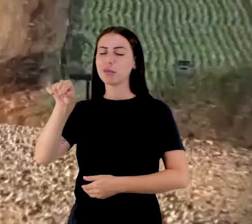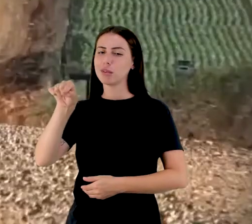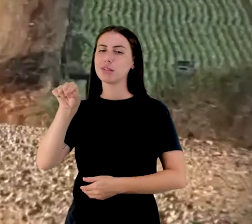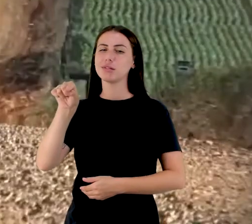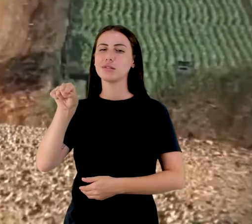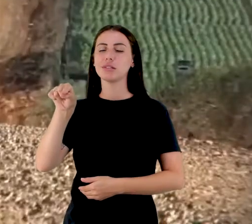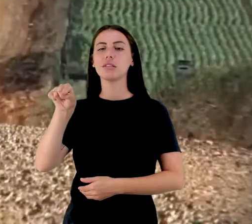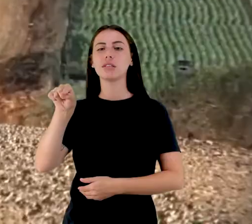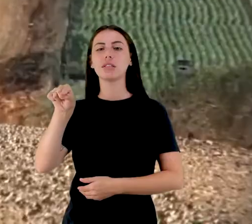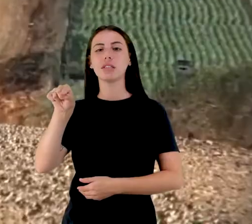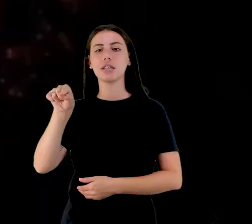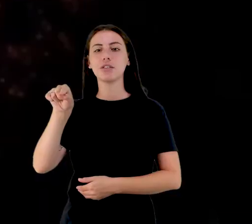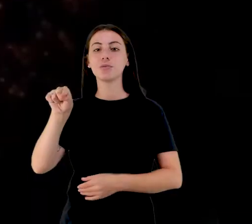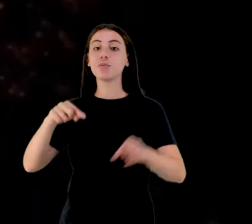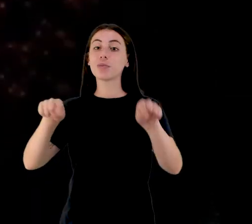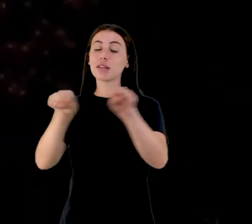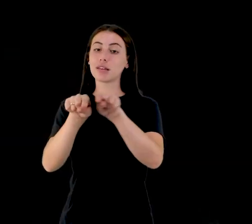Solta aí, vamos lá ver junto.